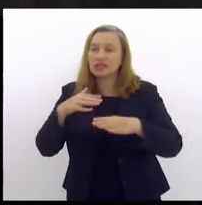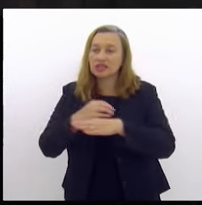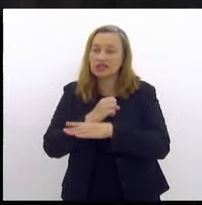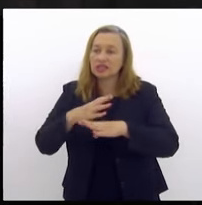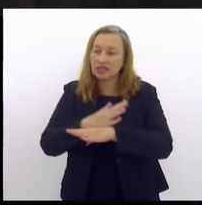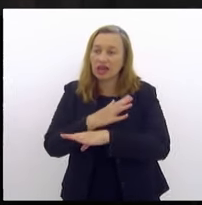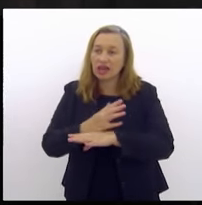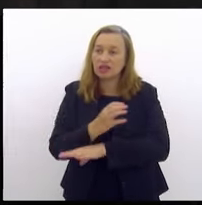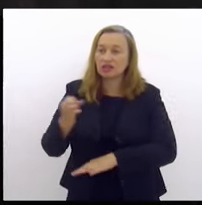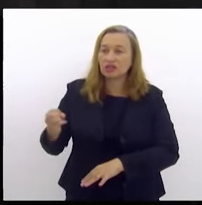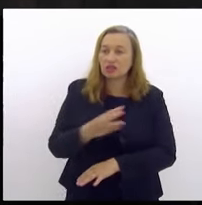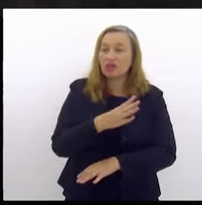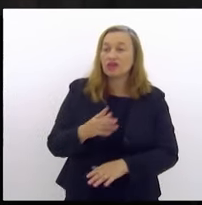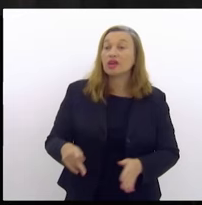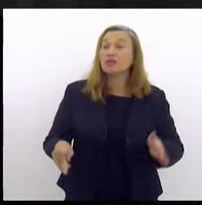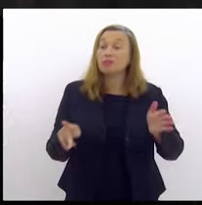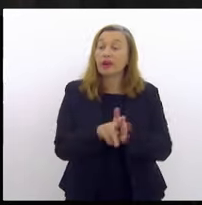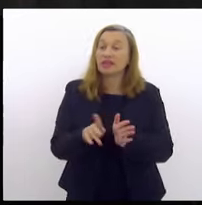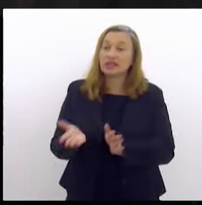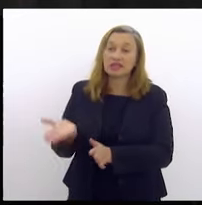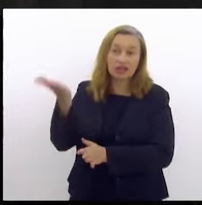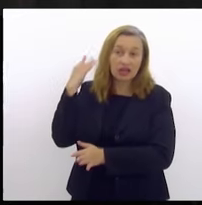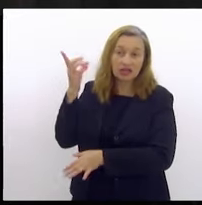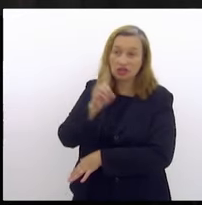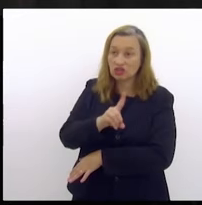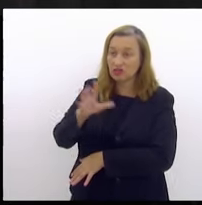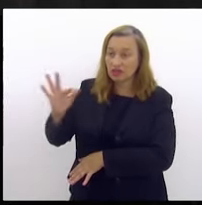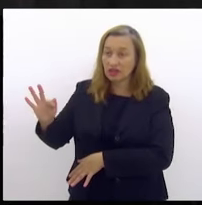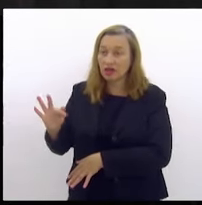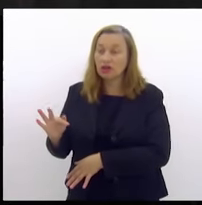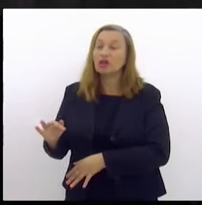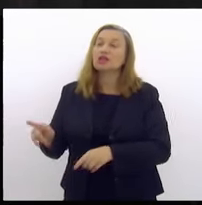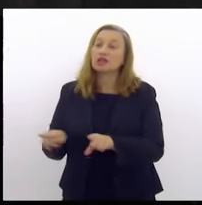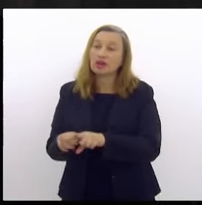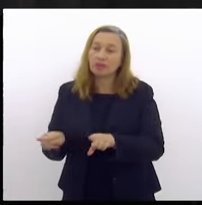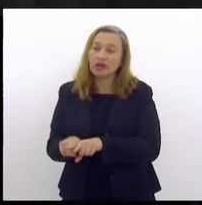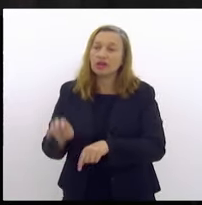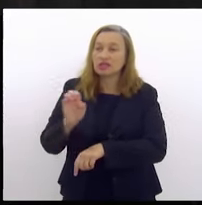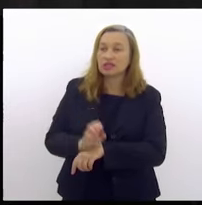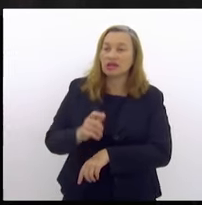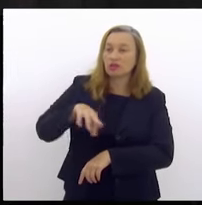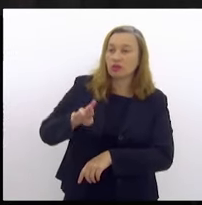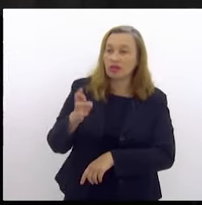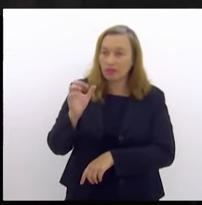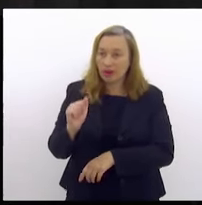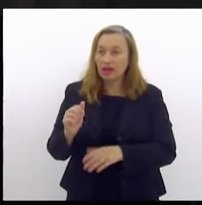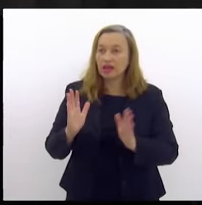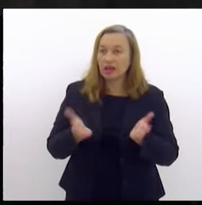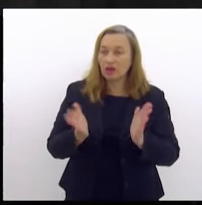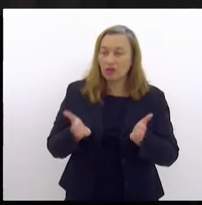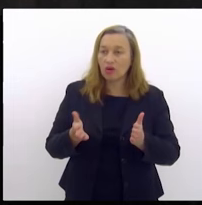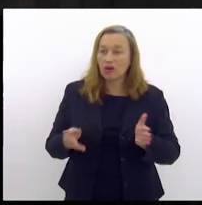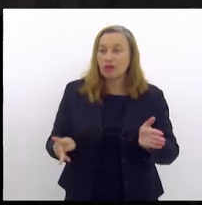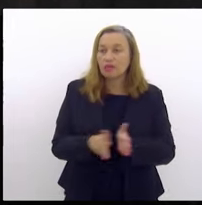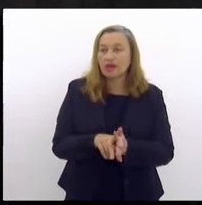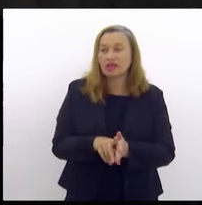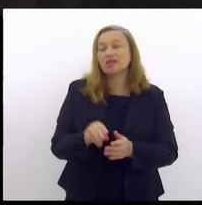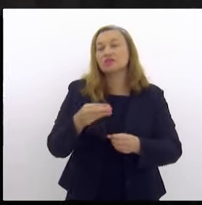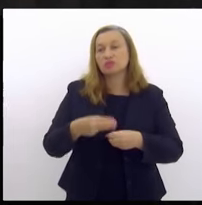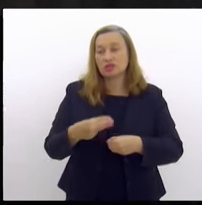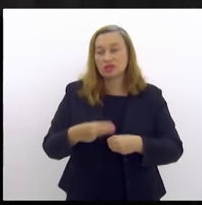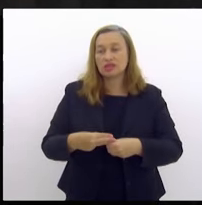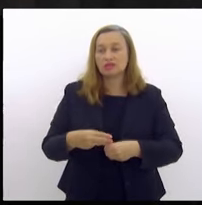era do Distrito Federal e do Estado da Guanabara e passou a ser denominado do município da